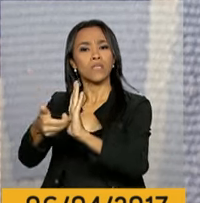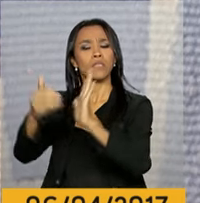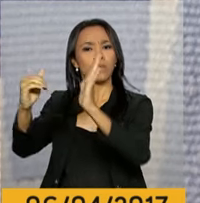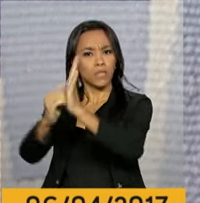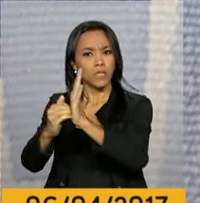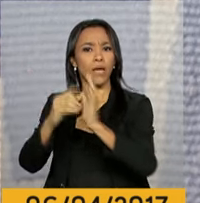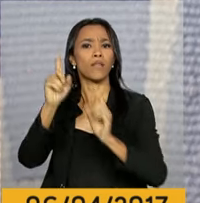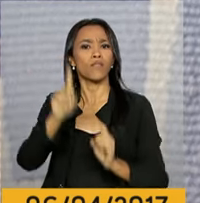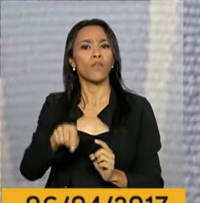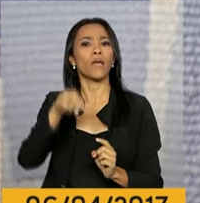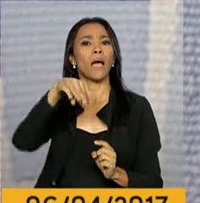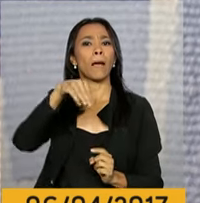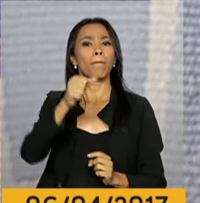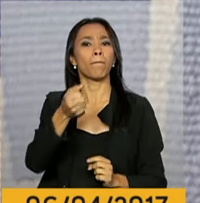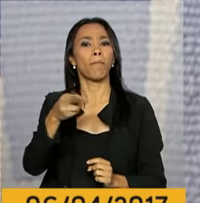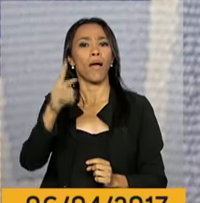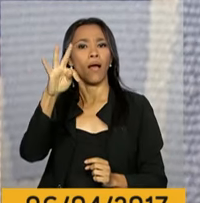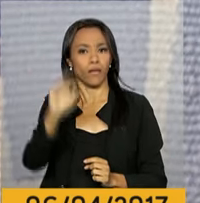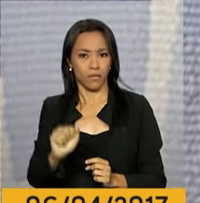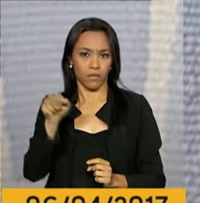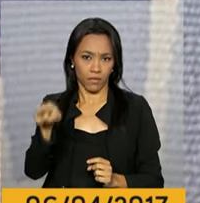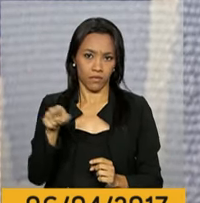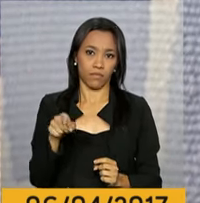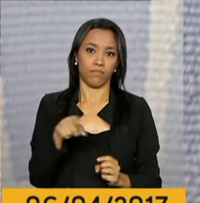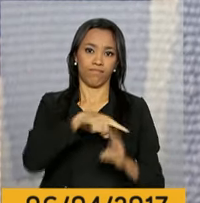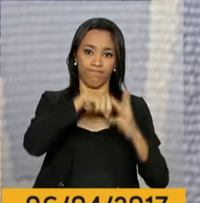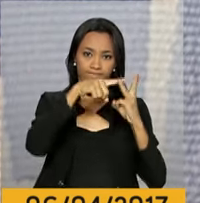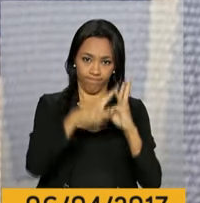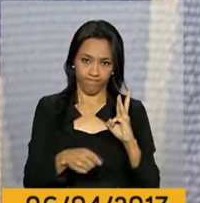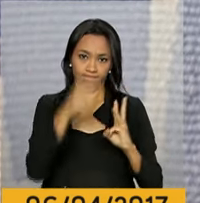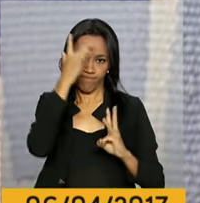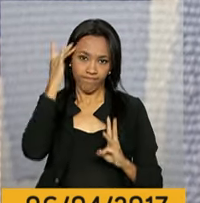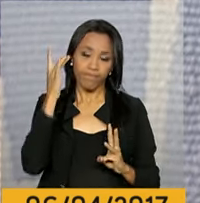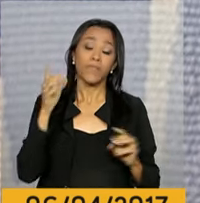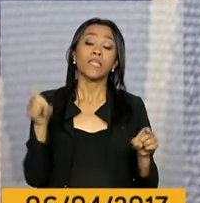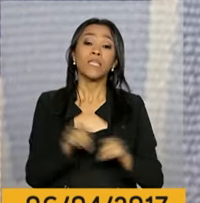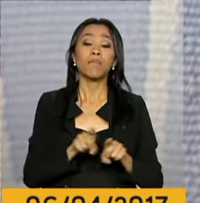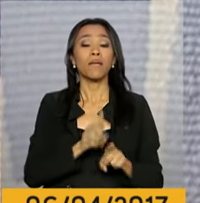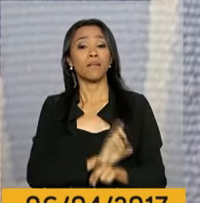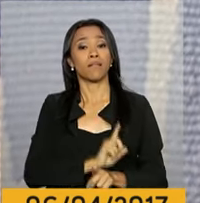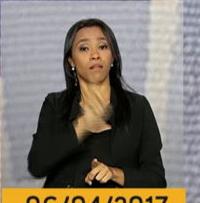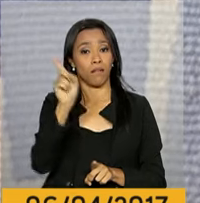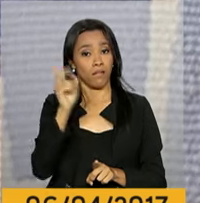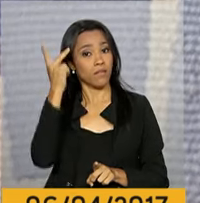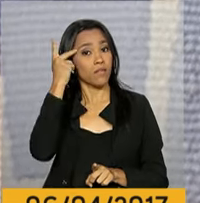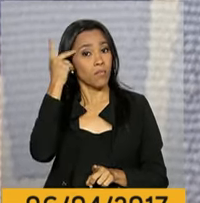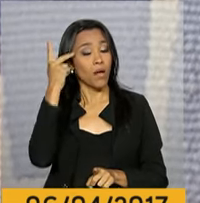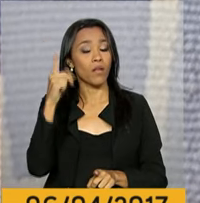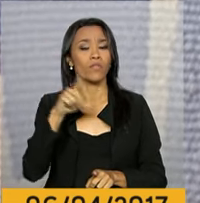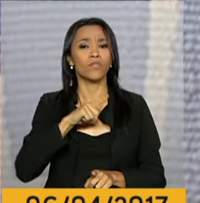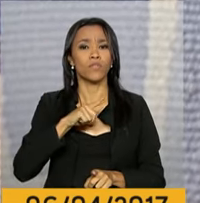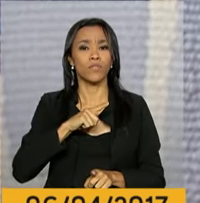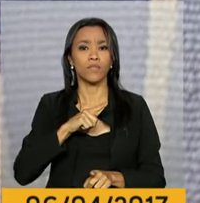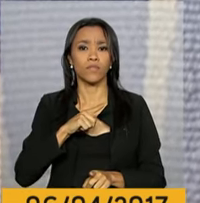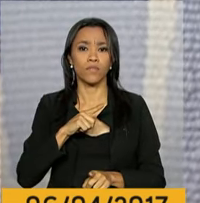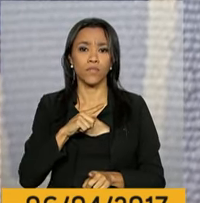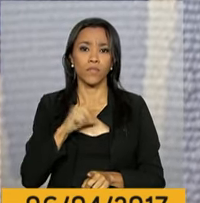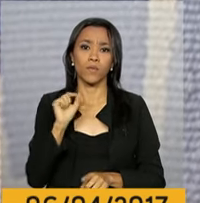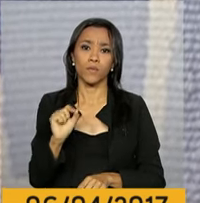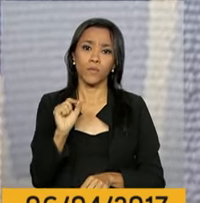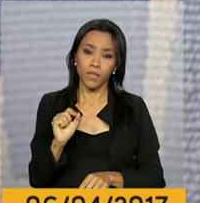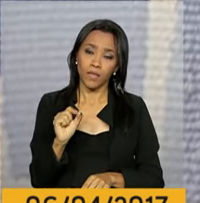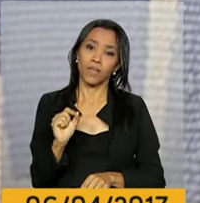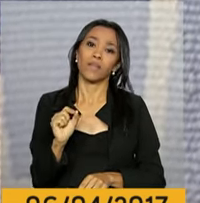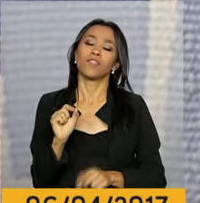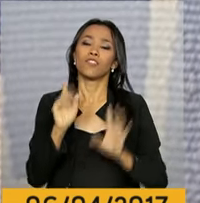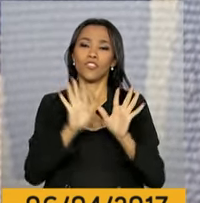Marta Suplicy. Ainda em São Paulo, eu tive o privilégio de